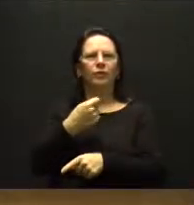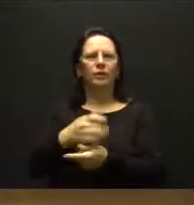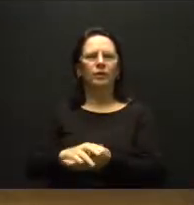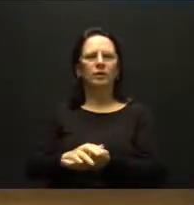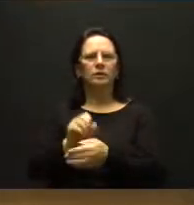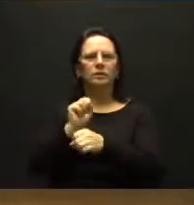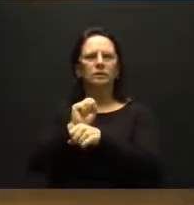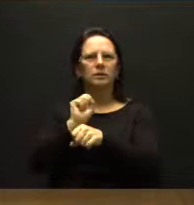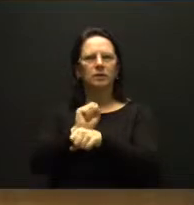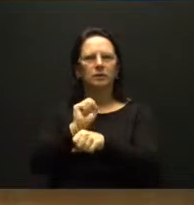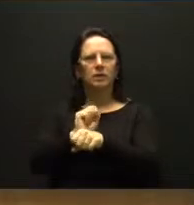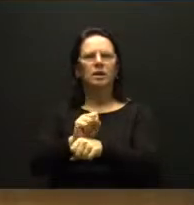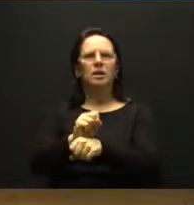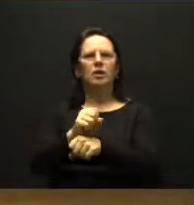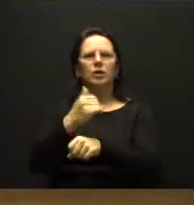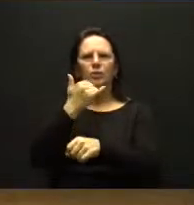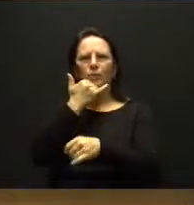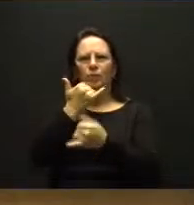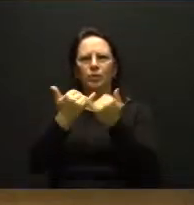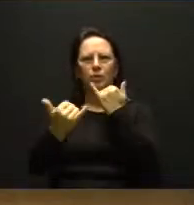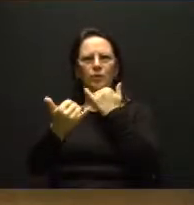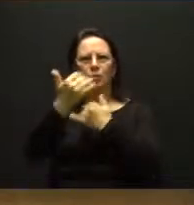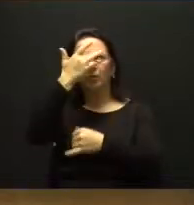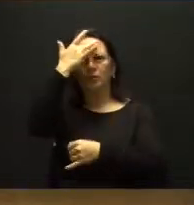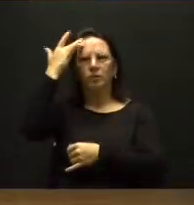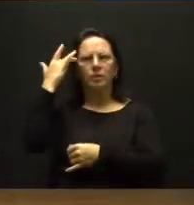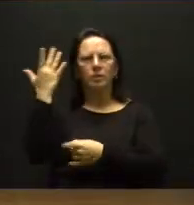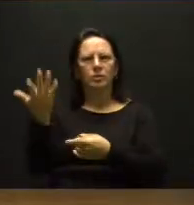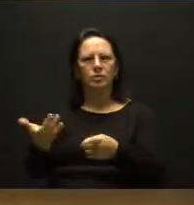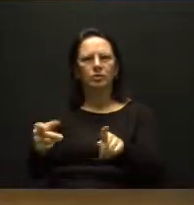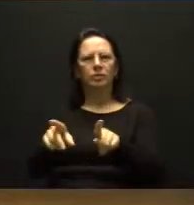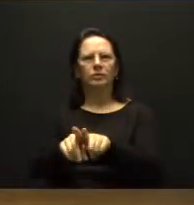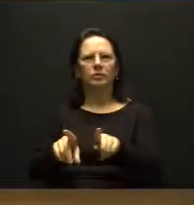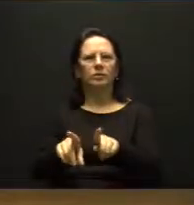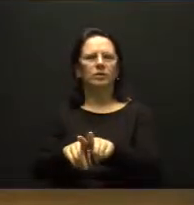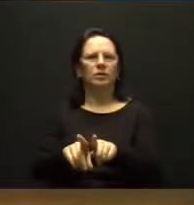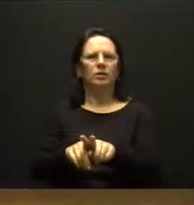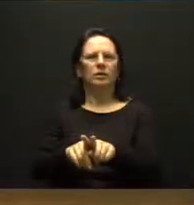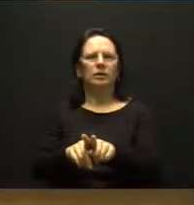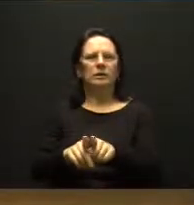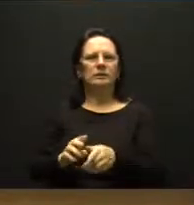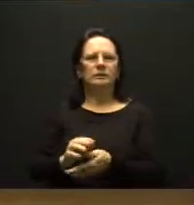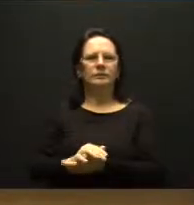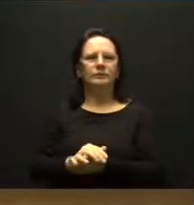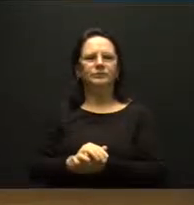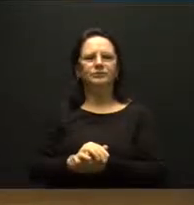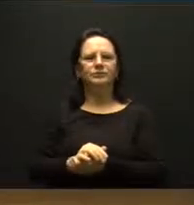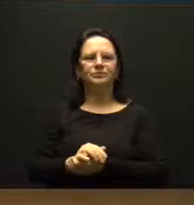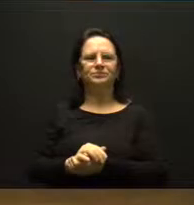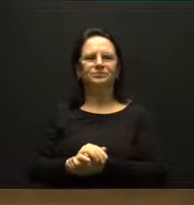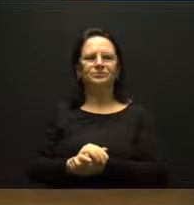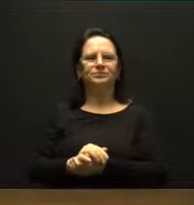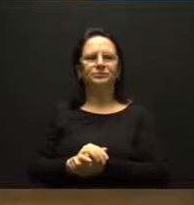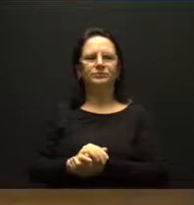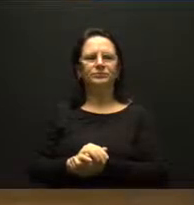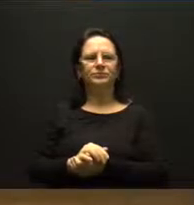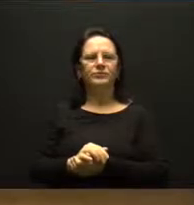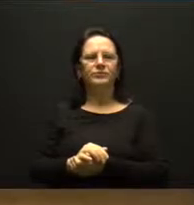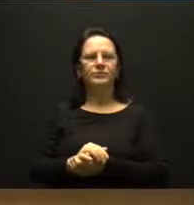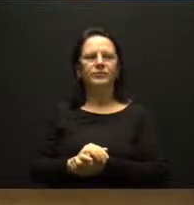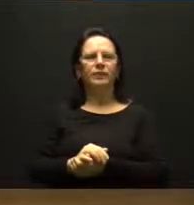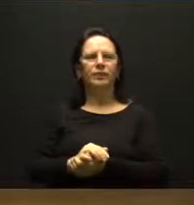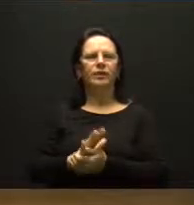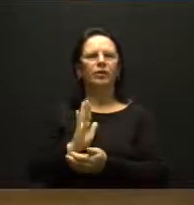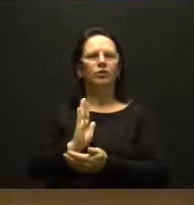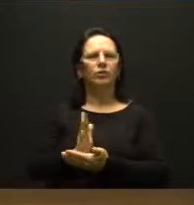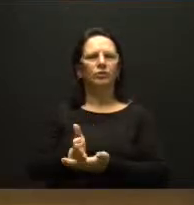as mesmas desculpas correndo atrás da mesma é sempre muito em conta de faca como diz o ditado eu acho que já